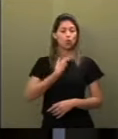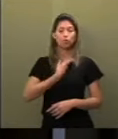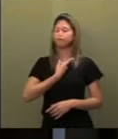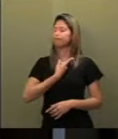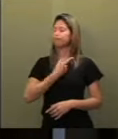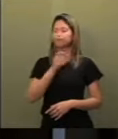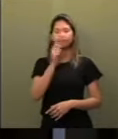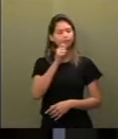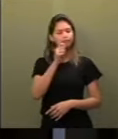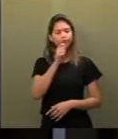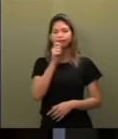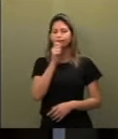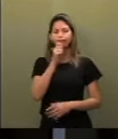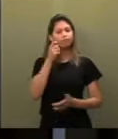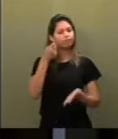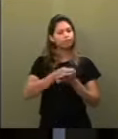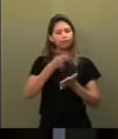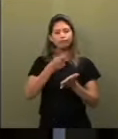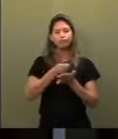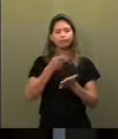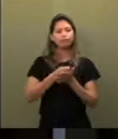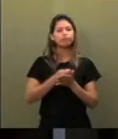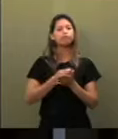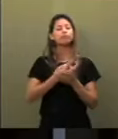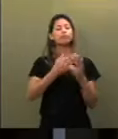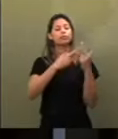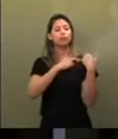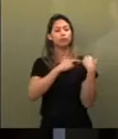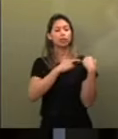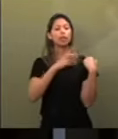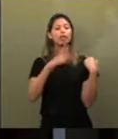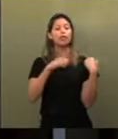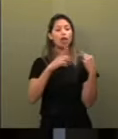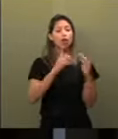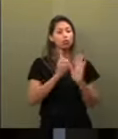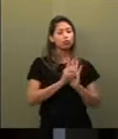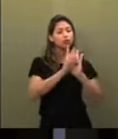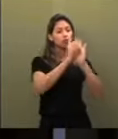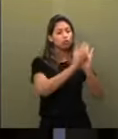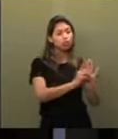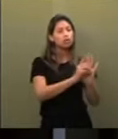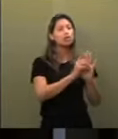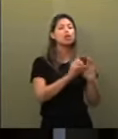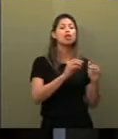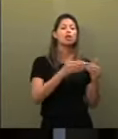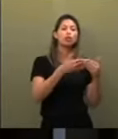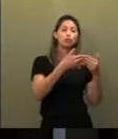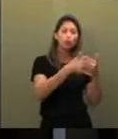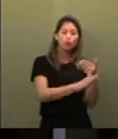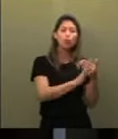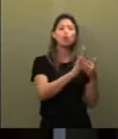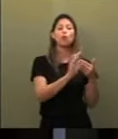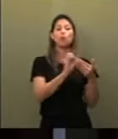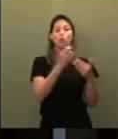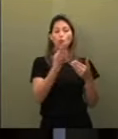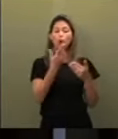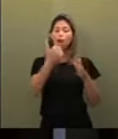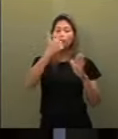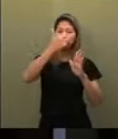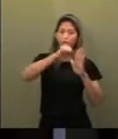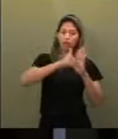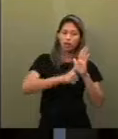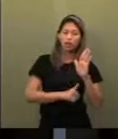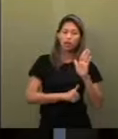nosso dever de dar o direito de ampla defesa, do contraditório, mas avaliar.